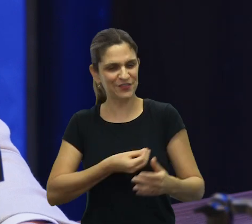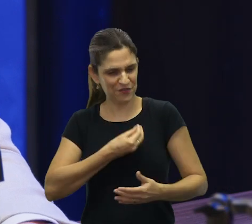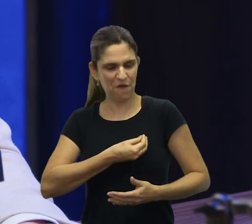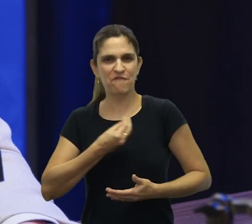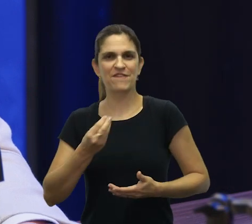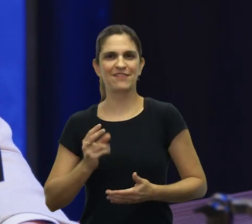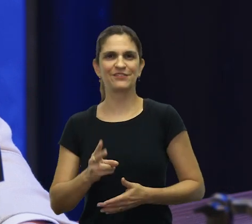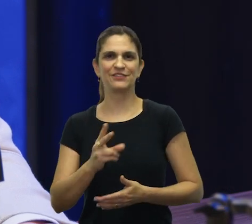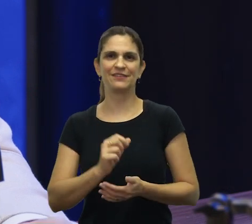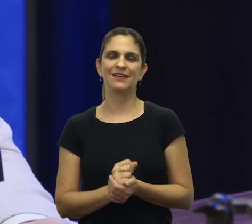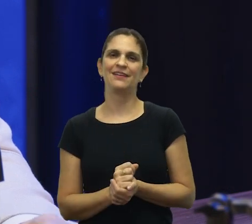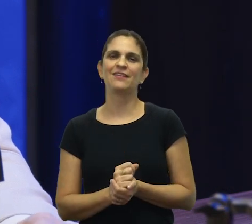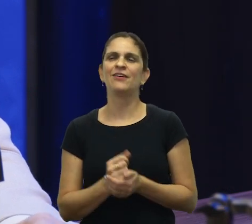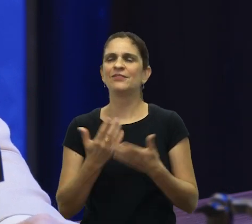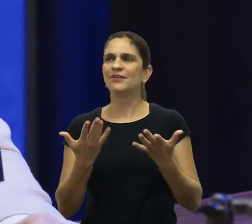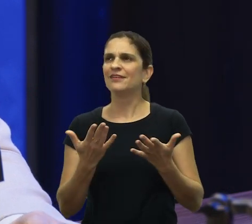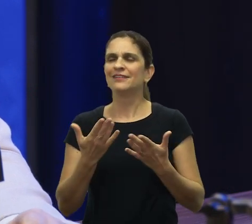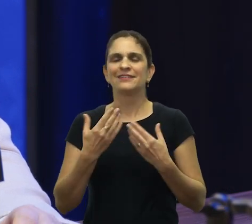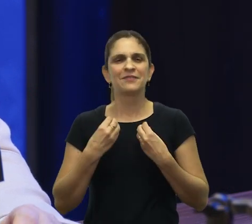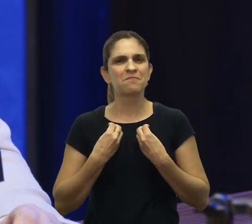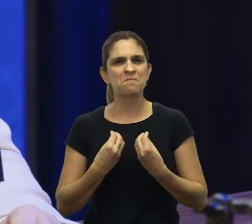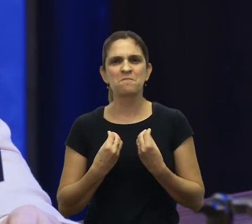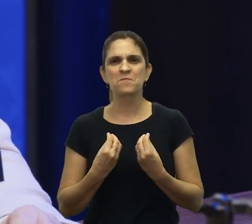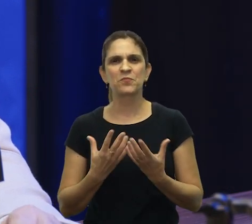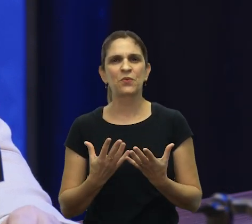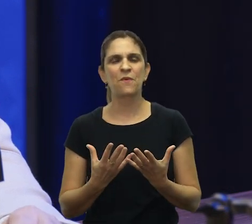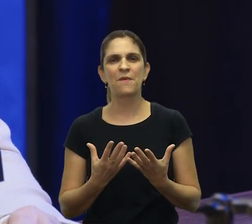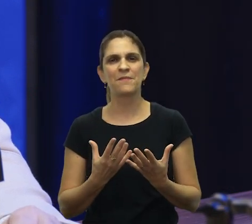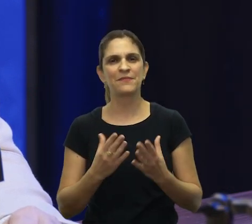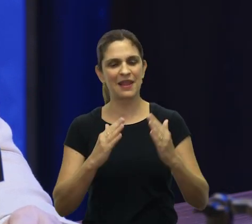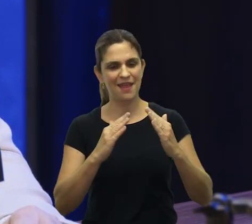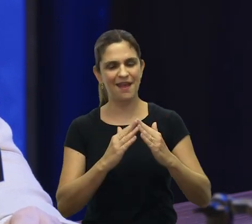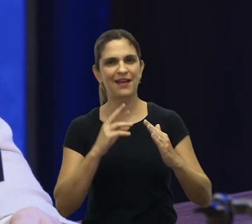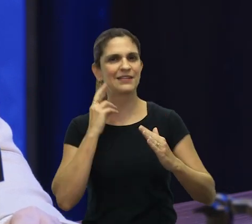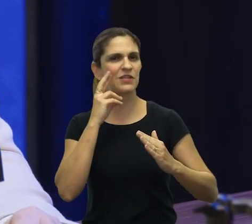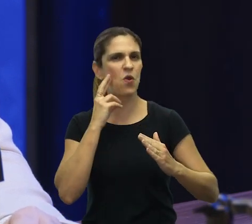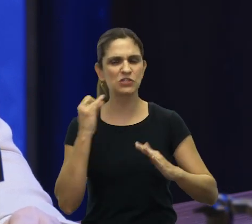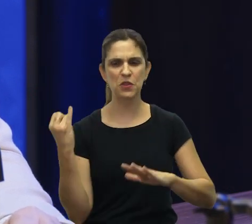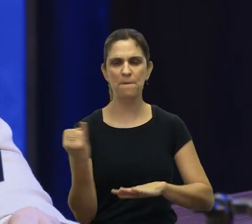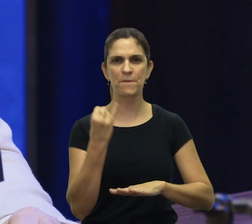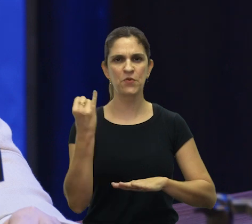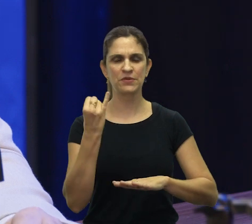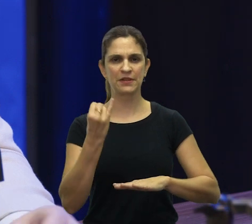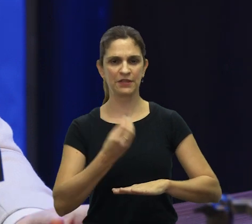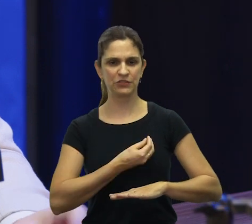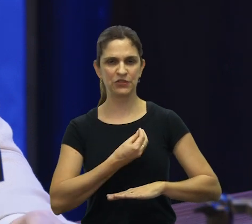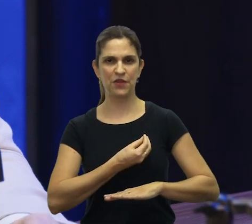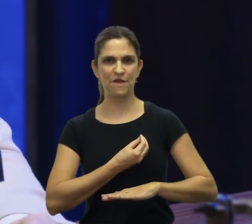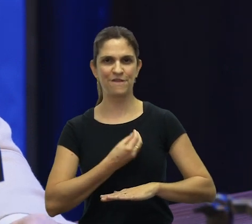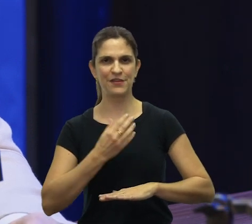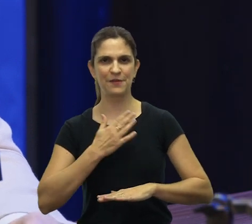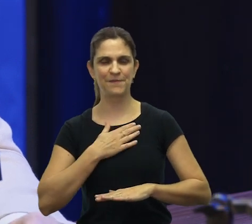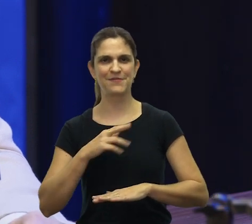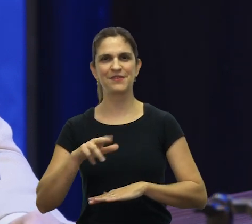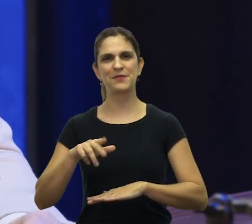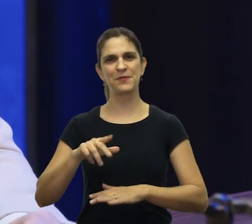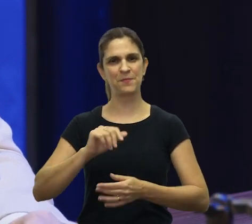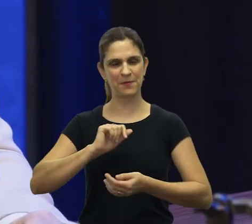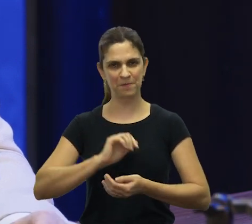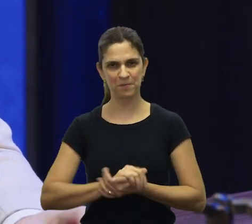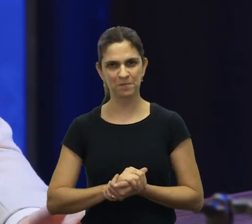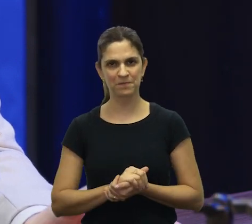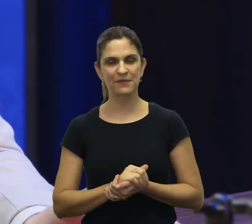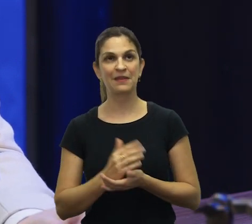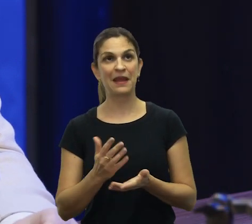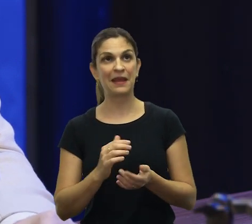nunca o quanto a Casa Rosa significou na vida da minha irmã. E eu posso dar um abraço no senhor?